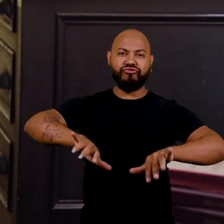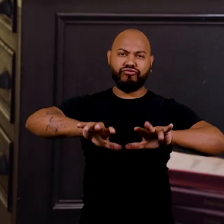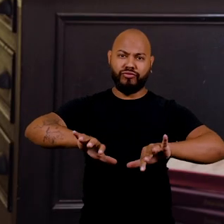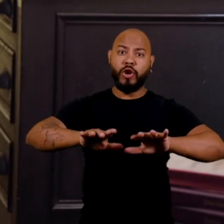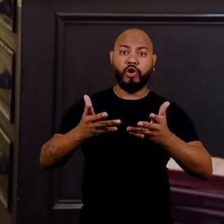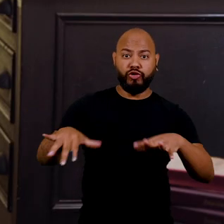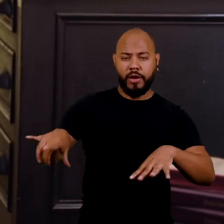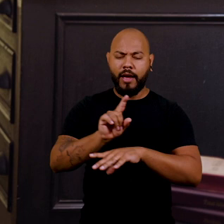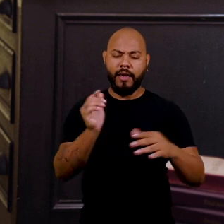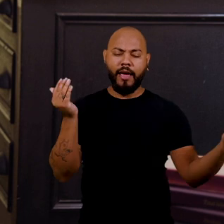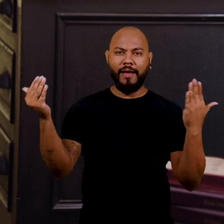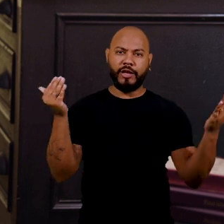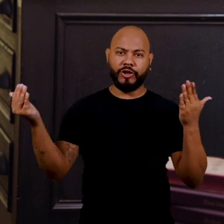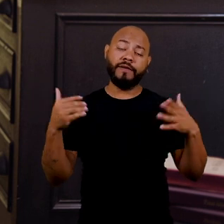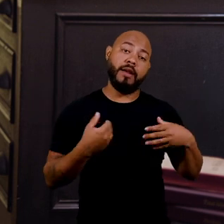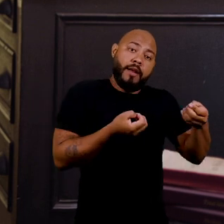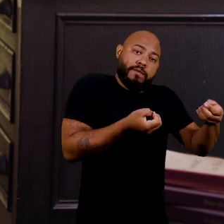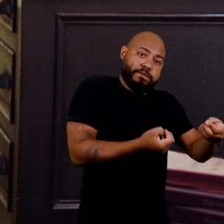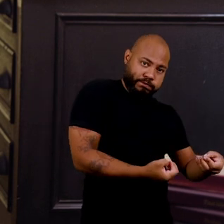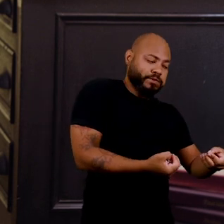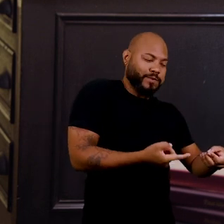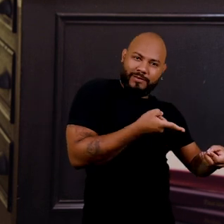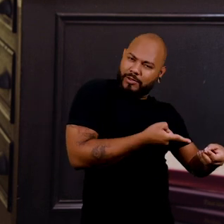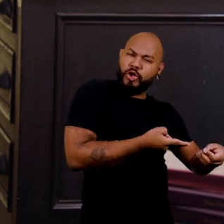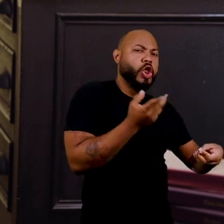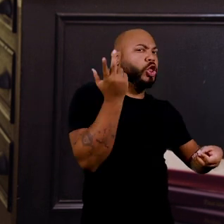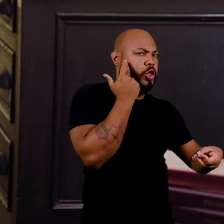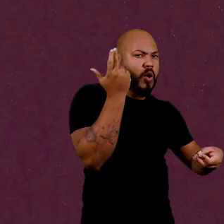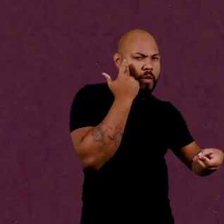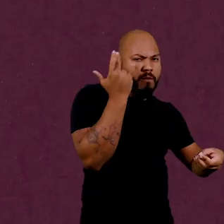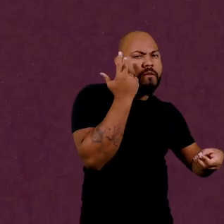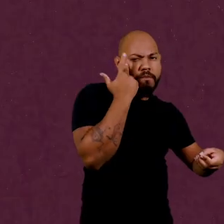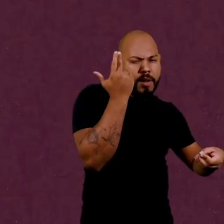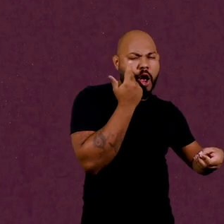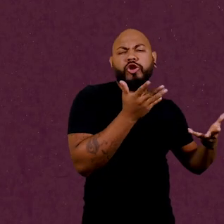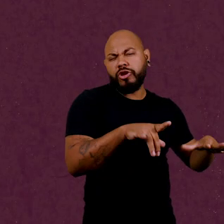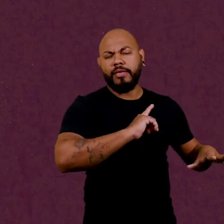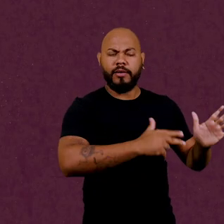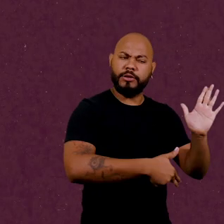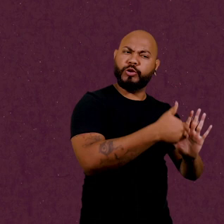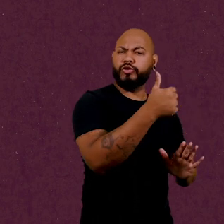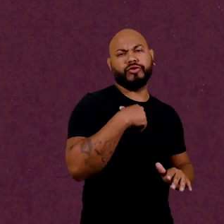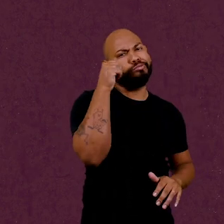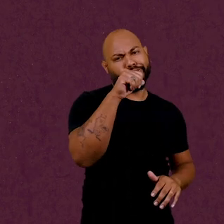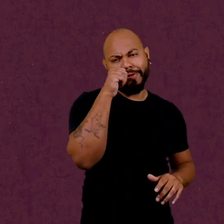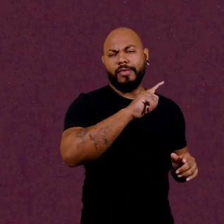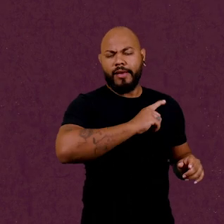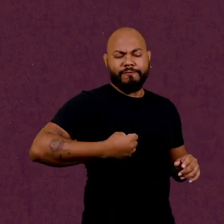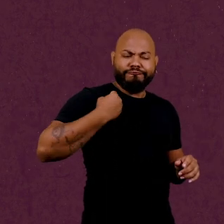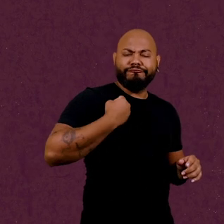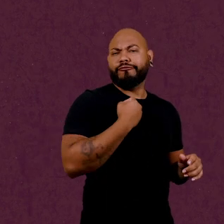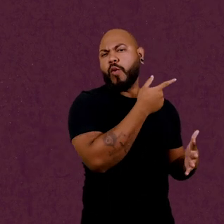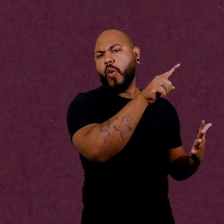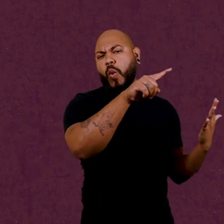nível de expressão relativo. Então, significa que a gente comparou um alvo no ovário normal, né, de mulheres que sofreram, que